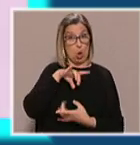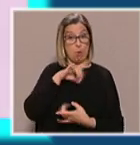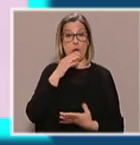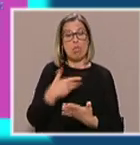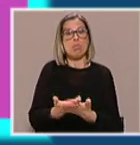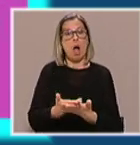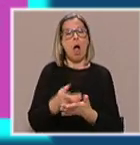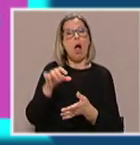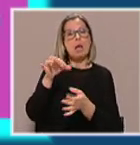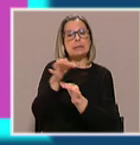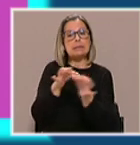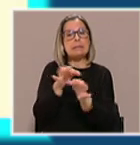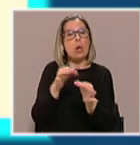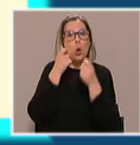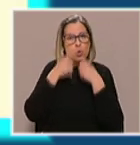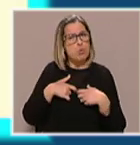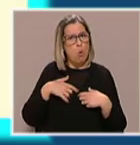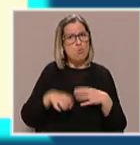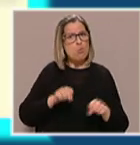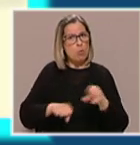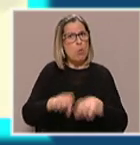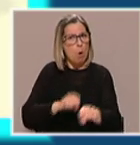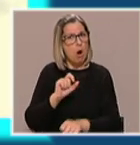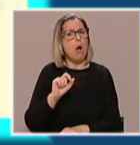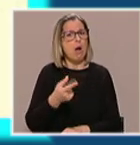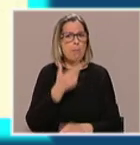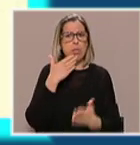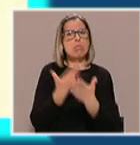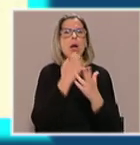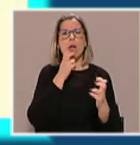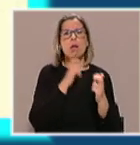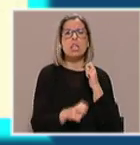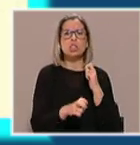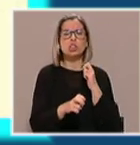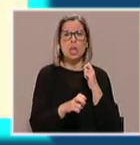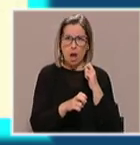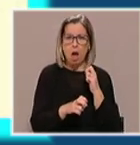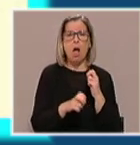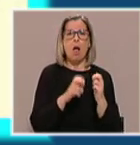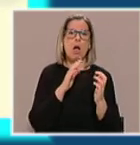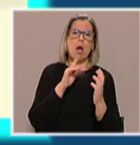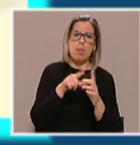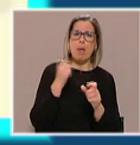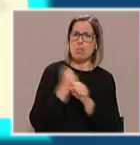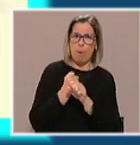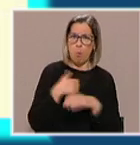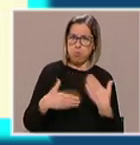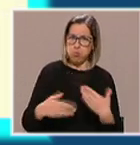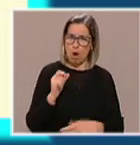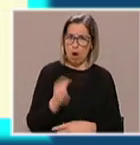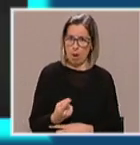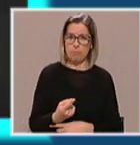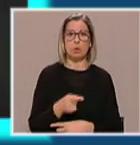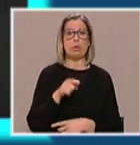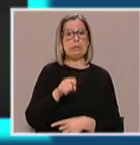das células do corpo, onde influenciam a rapidez com que essas células usam energia e a rapidez com que elas funcionam. Por sua vez, isso